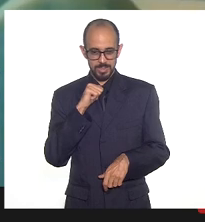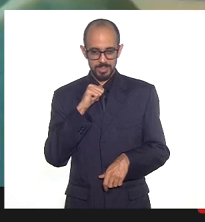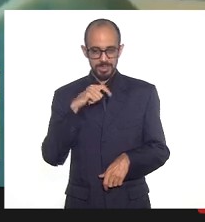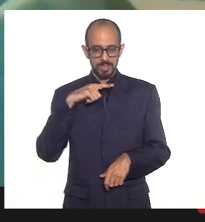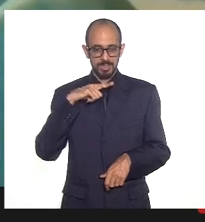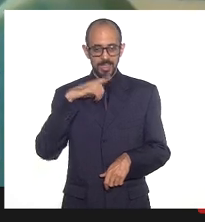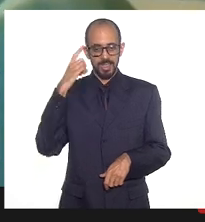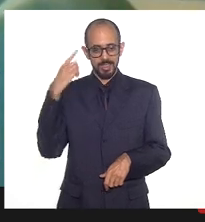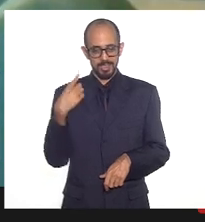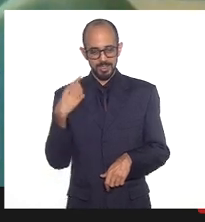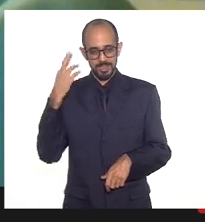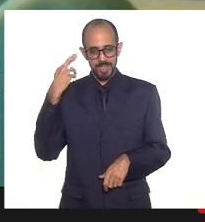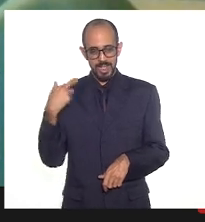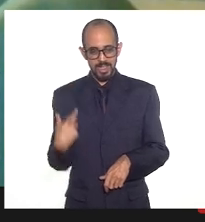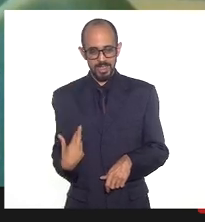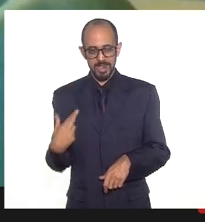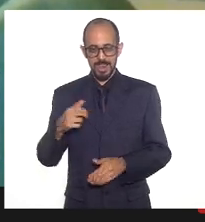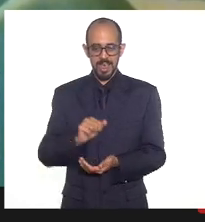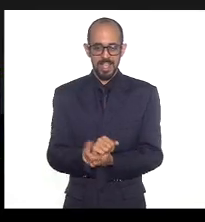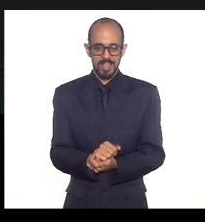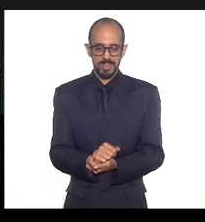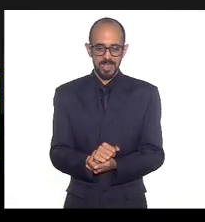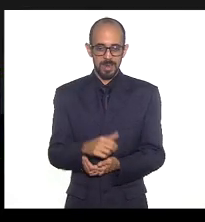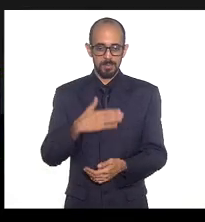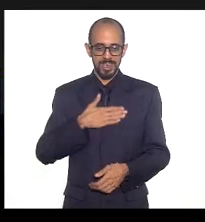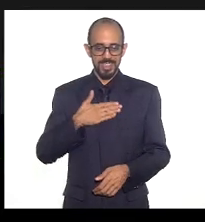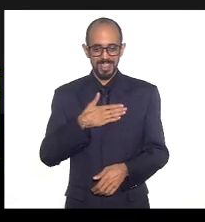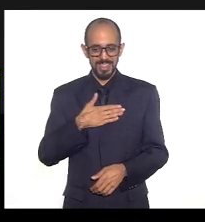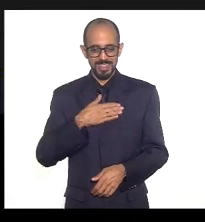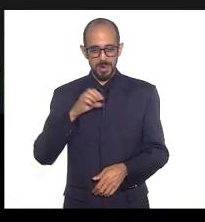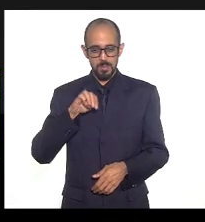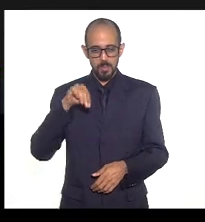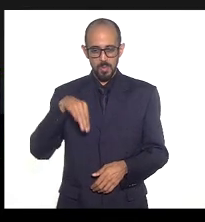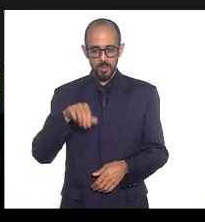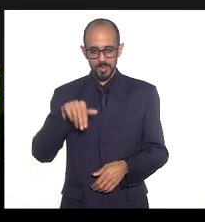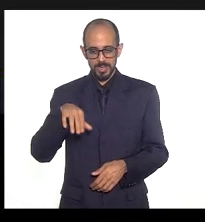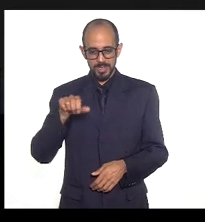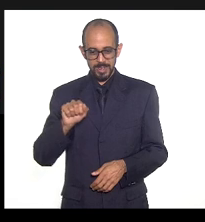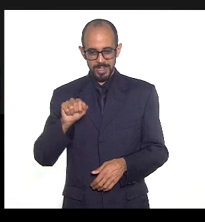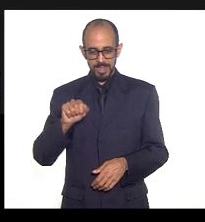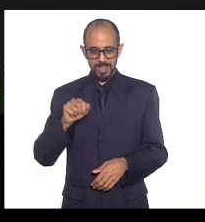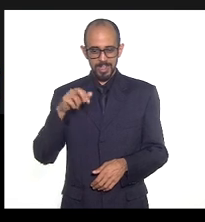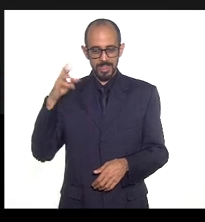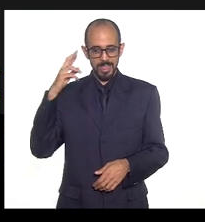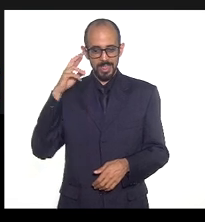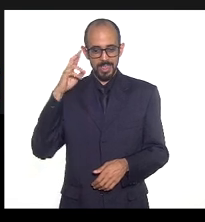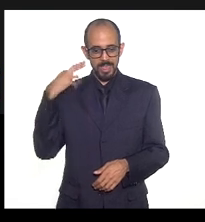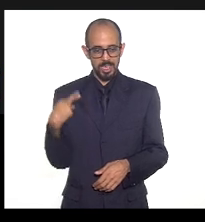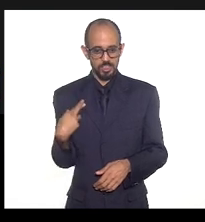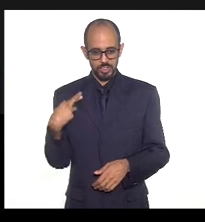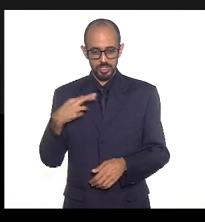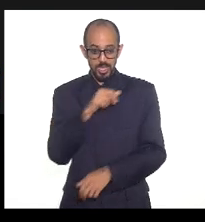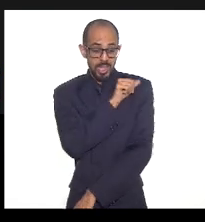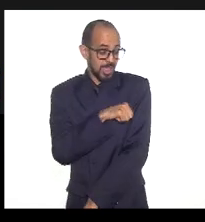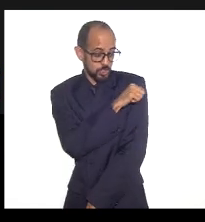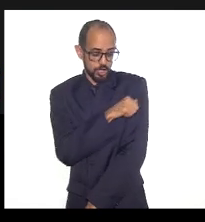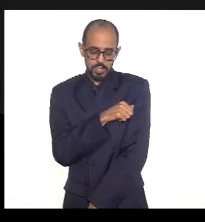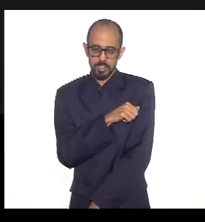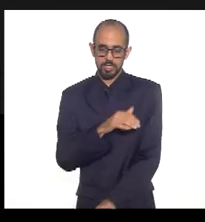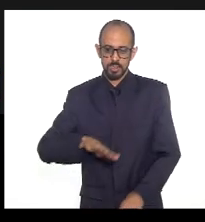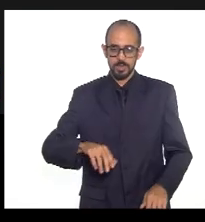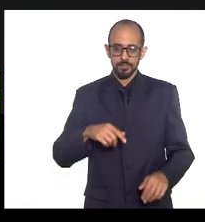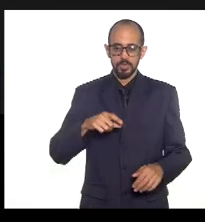Dani, a Renata Souza, minha querida Mônica, Rejane, 4 mulheres combativas e nós